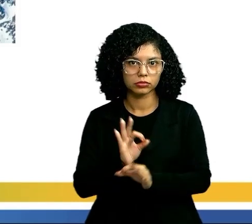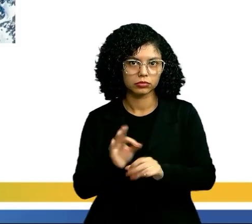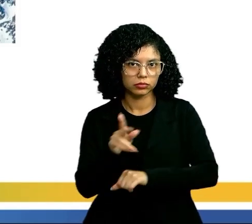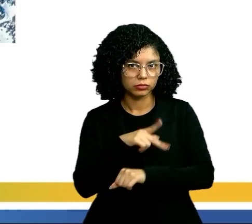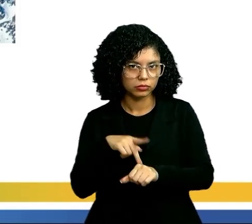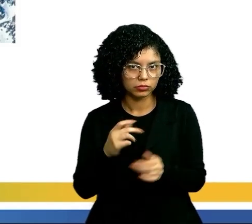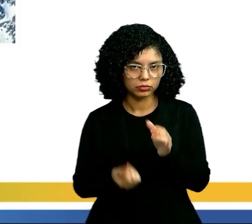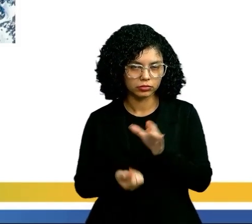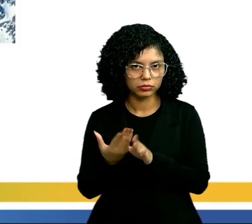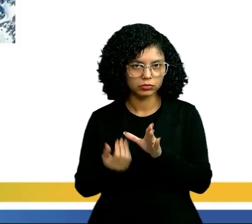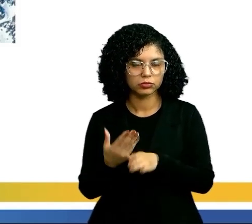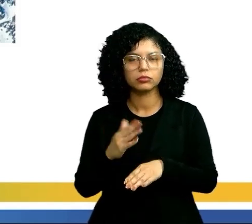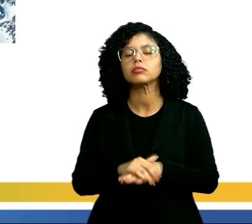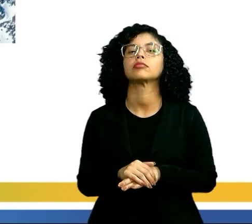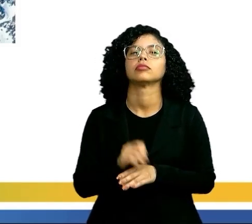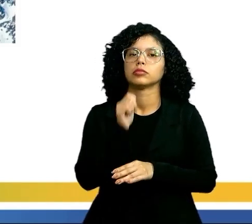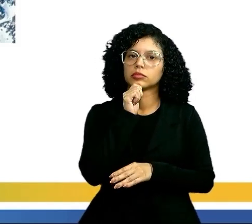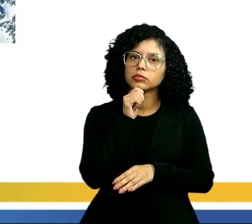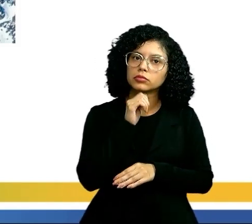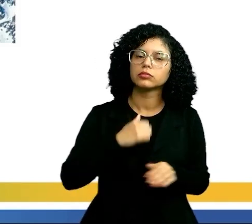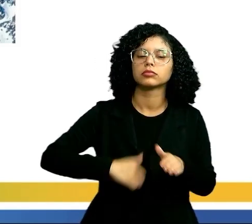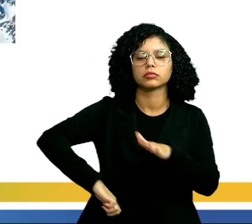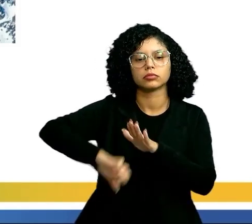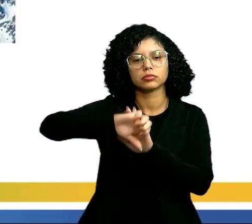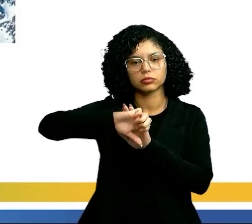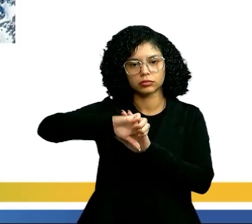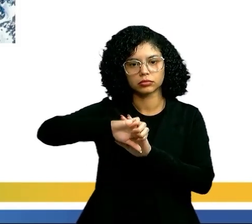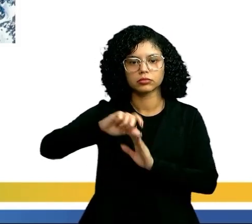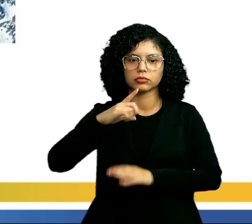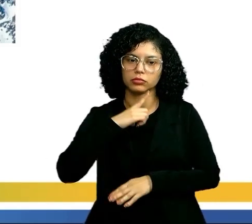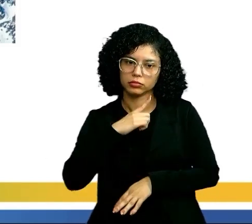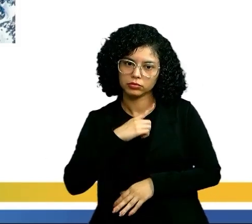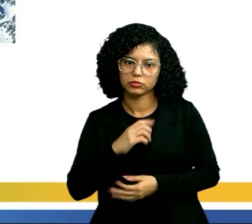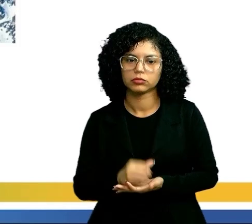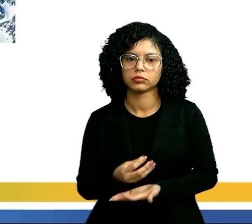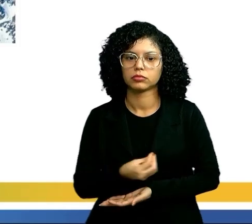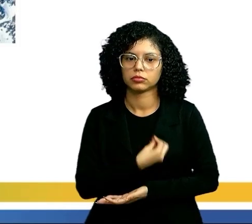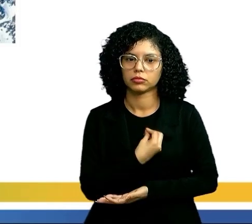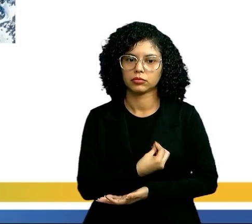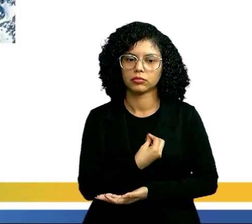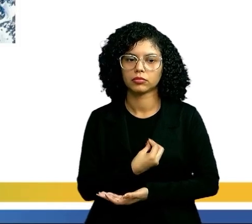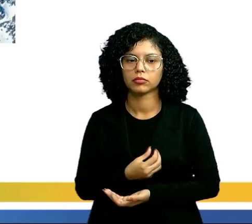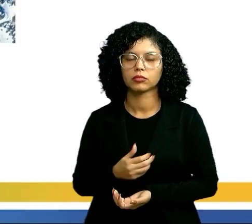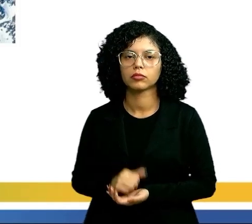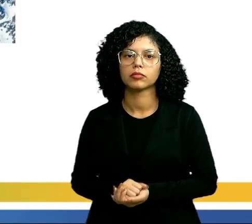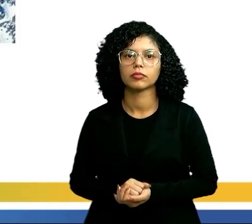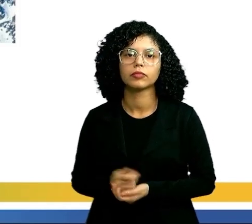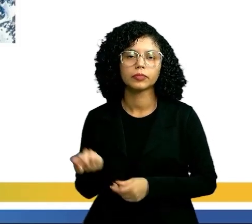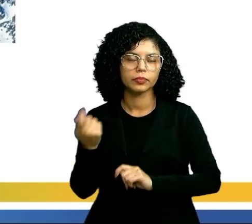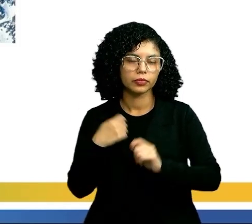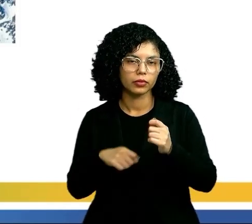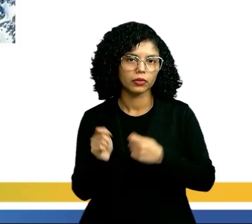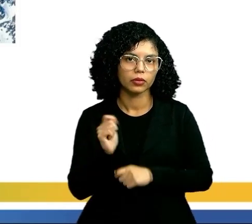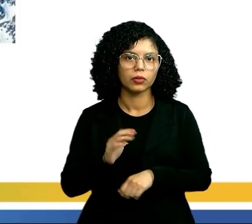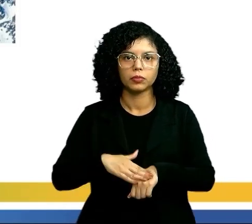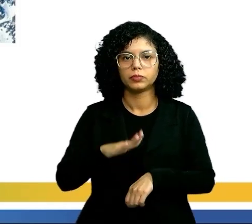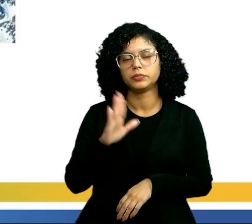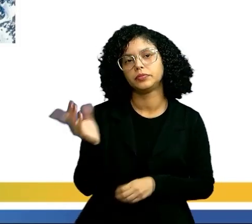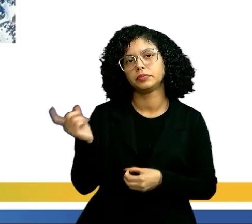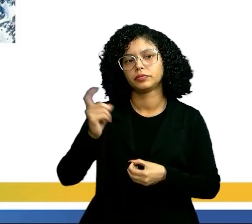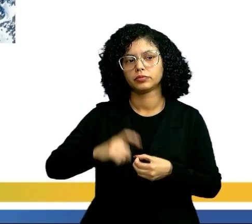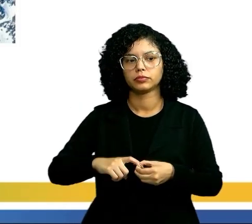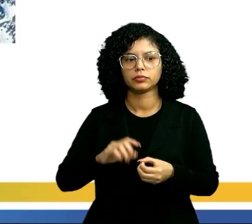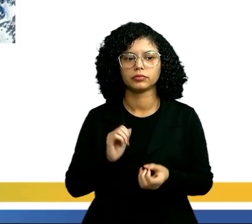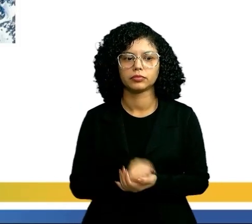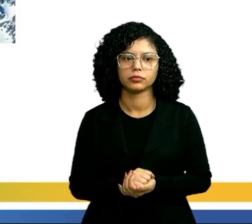Países Produtores de Petróleo, apesar da crise, né, que tem vivido. Enfim, a economia desses países é bastante voltada para o